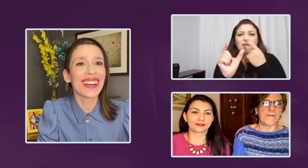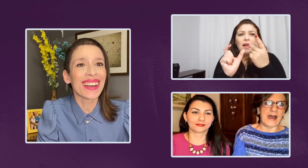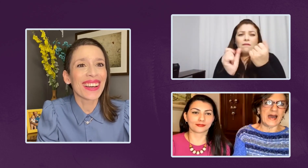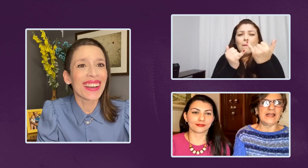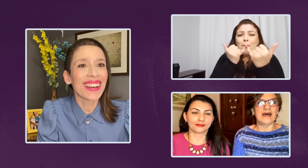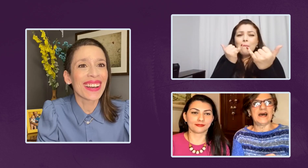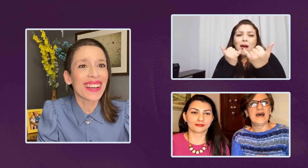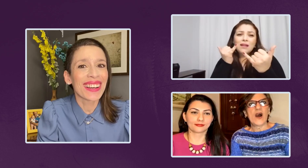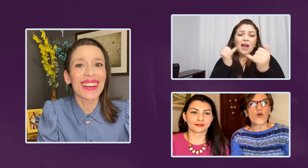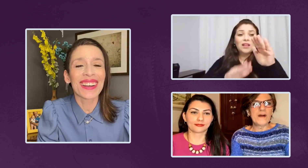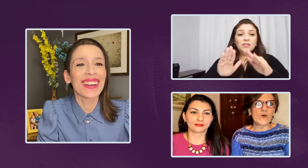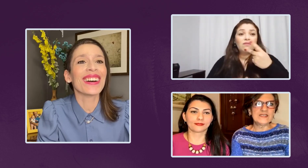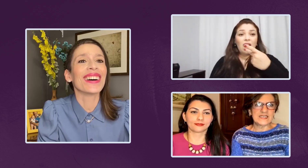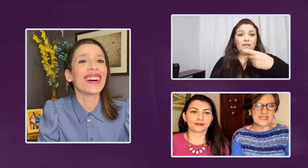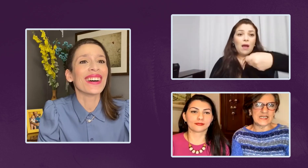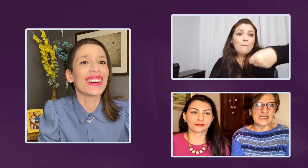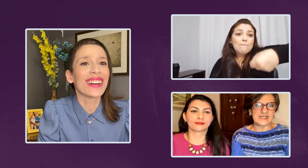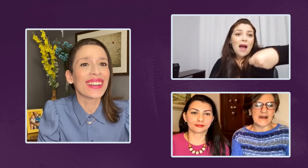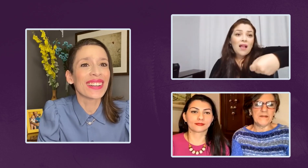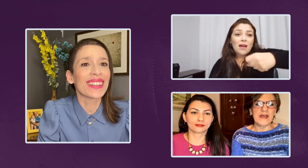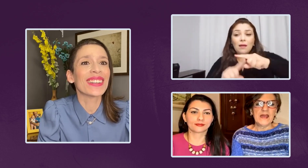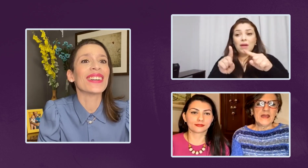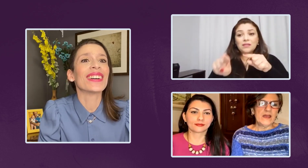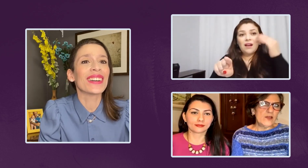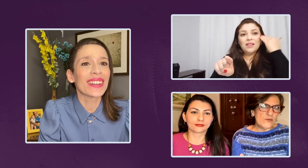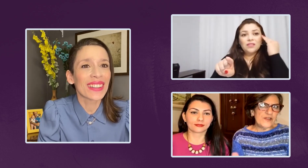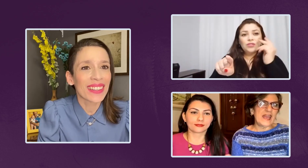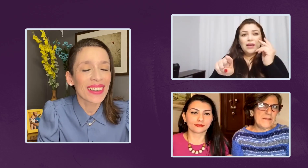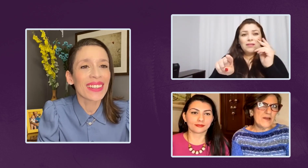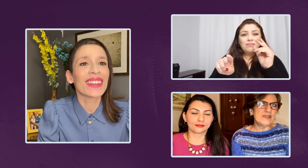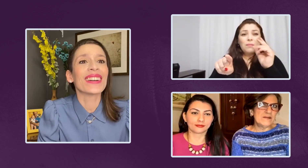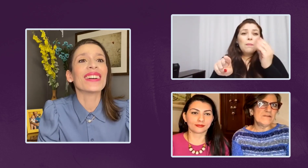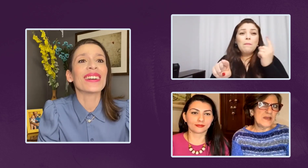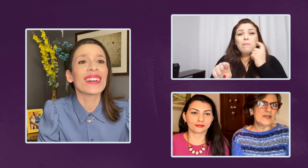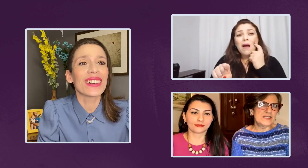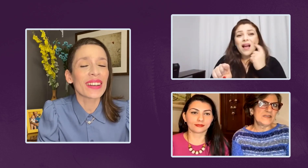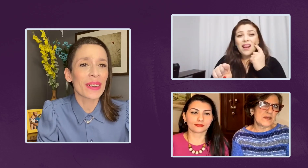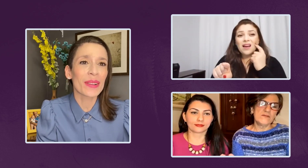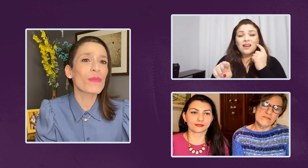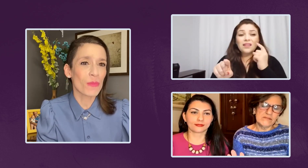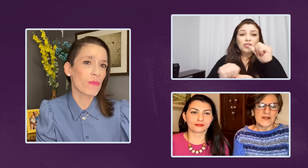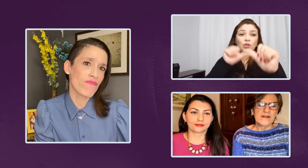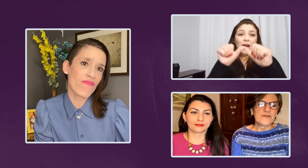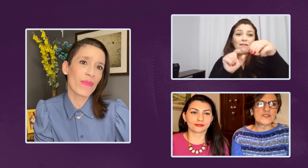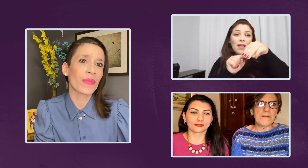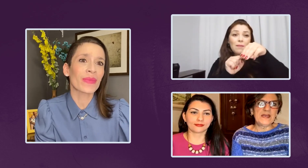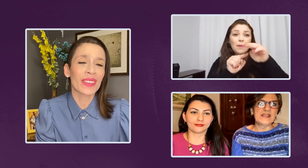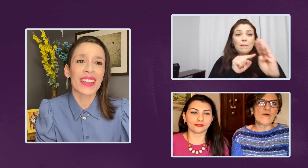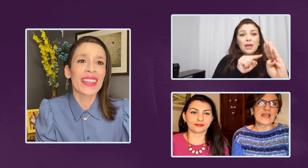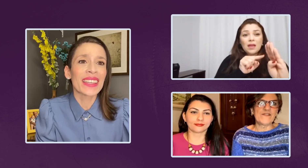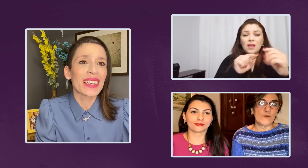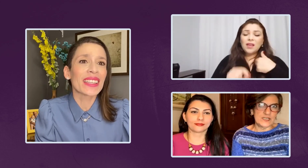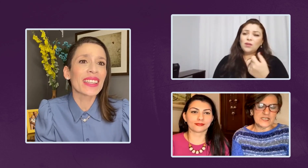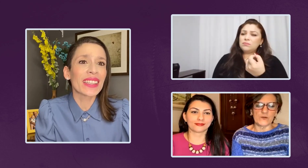entendia bala, alguma coisa assim, sabe? Eu fiquei meio assim, mas não sabia,